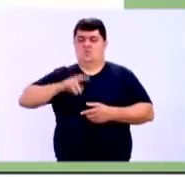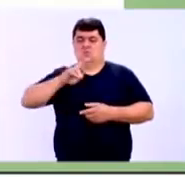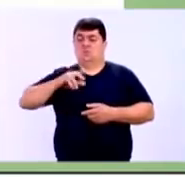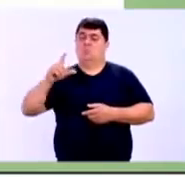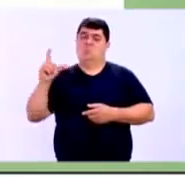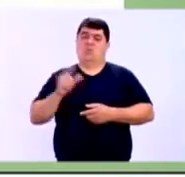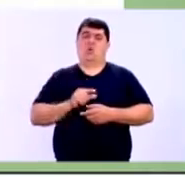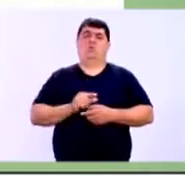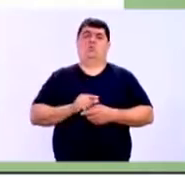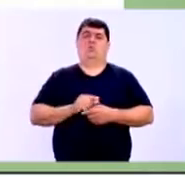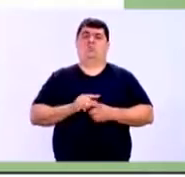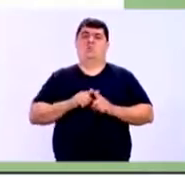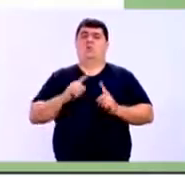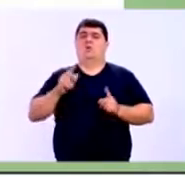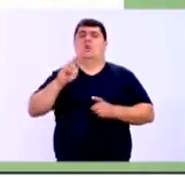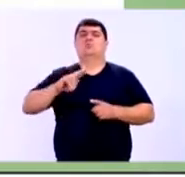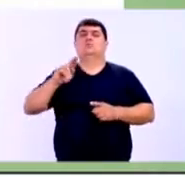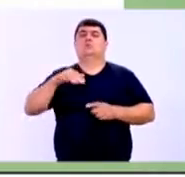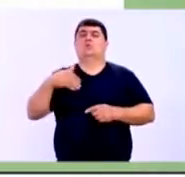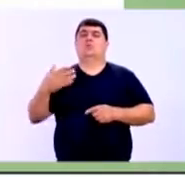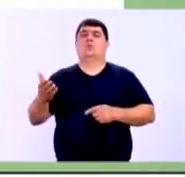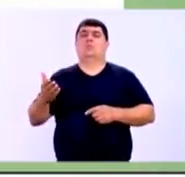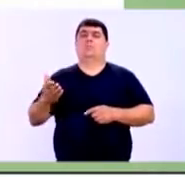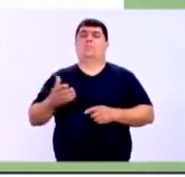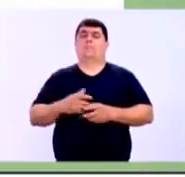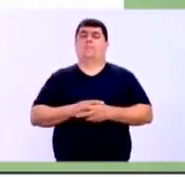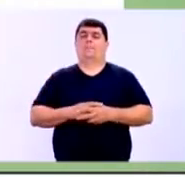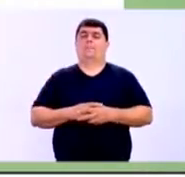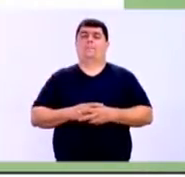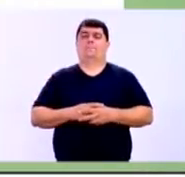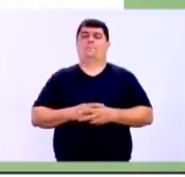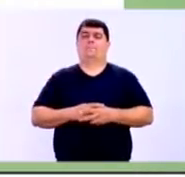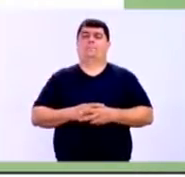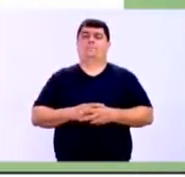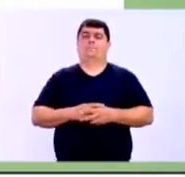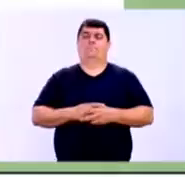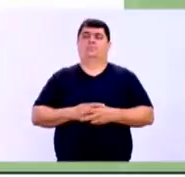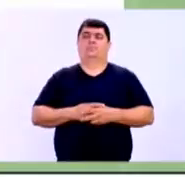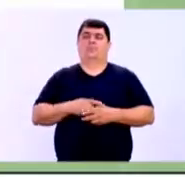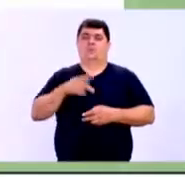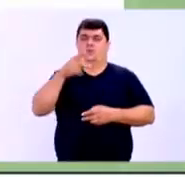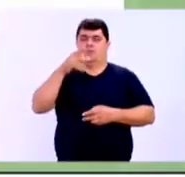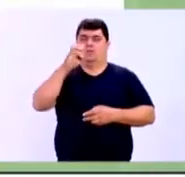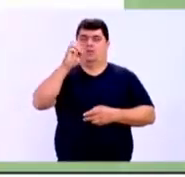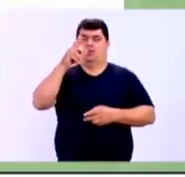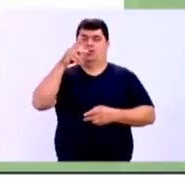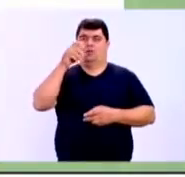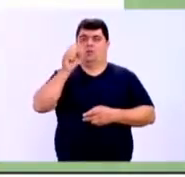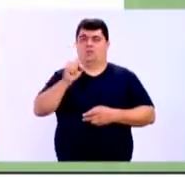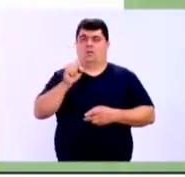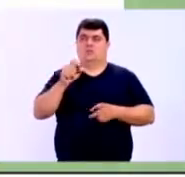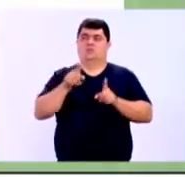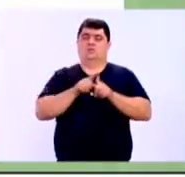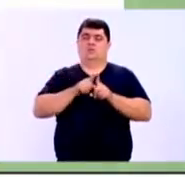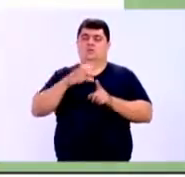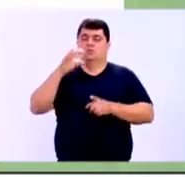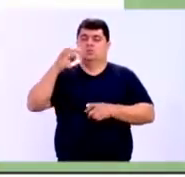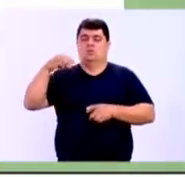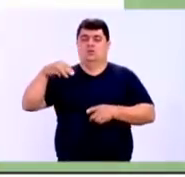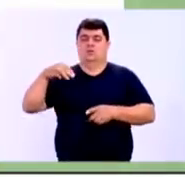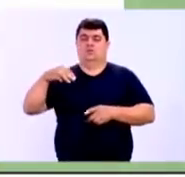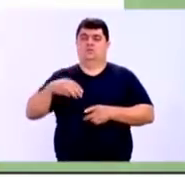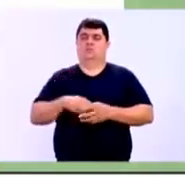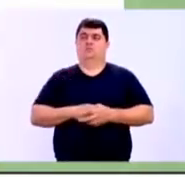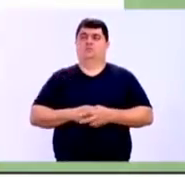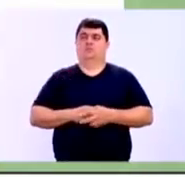dia. Qual é o método utilizado no método permanente? PEPs e CM.